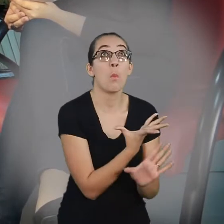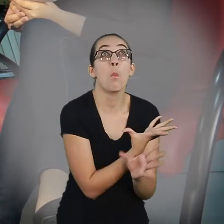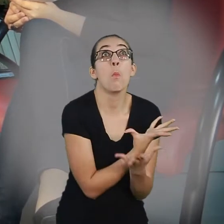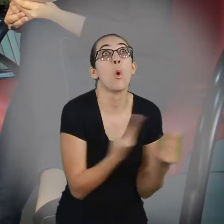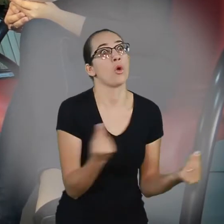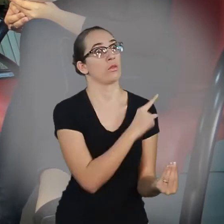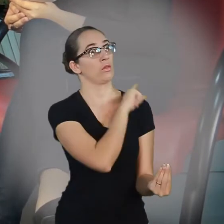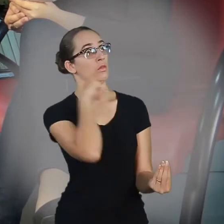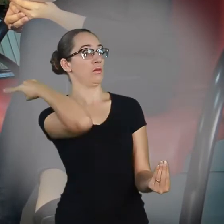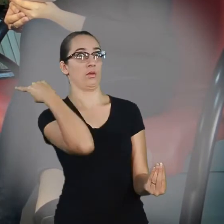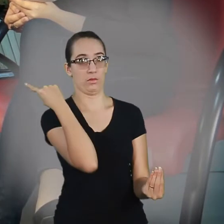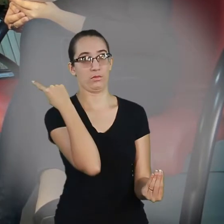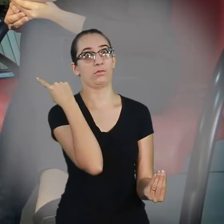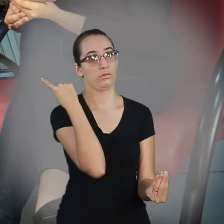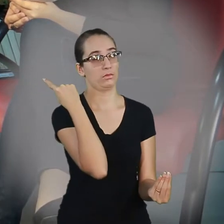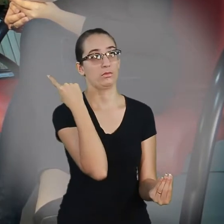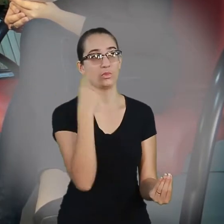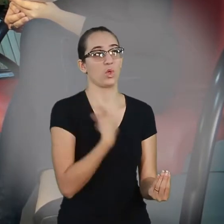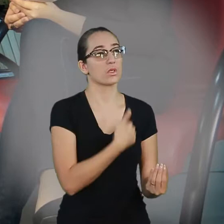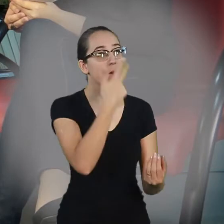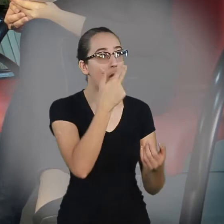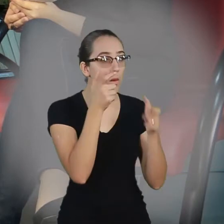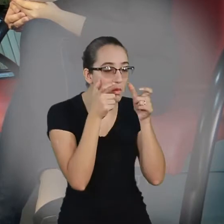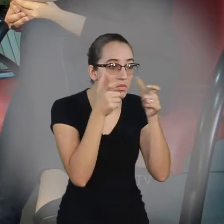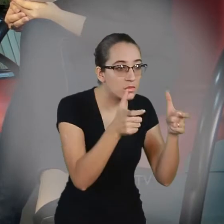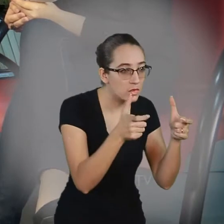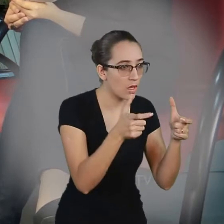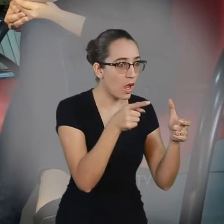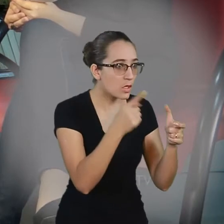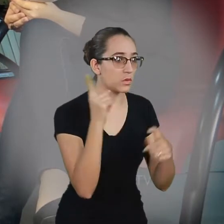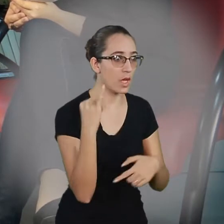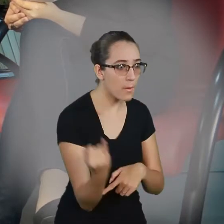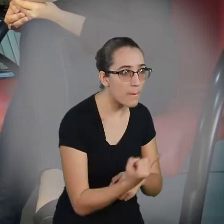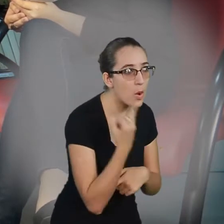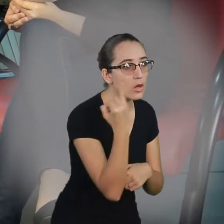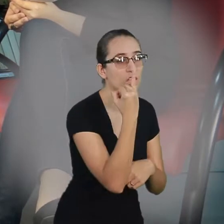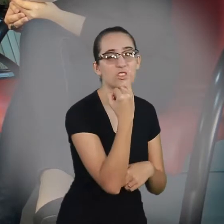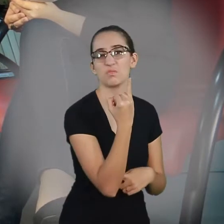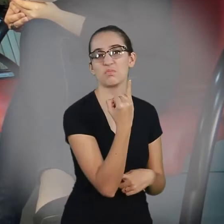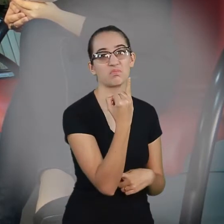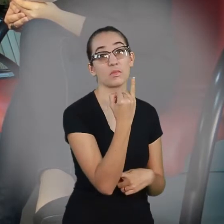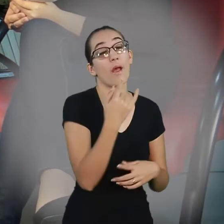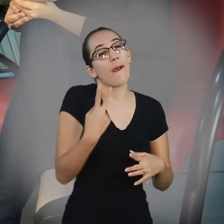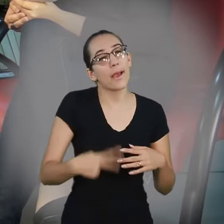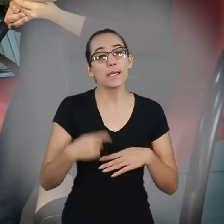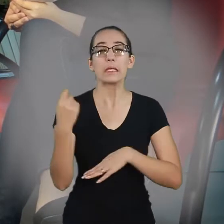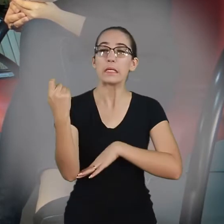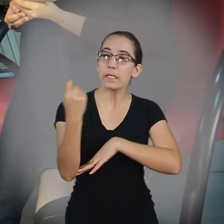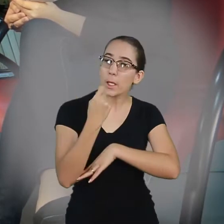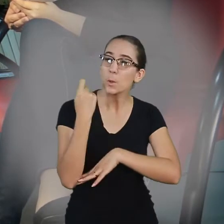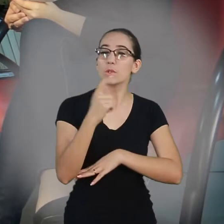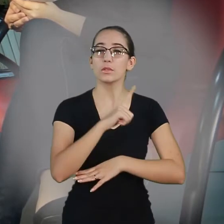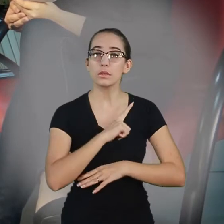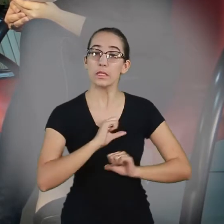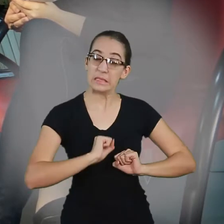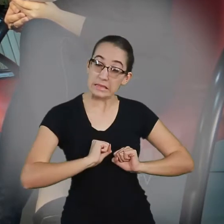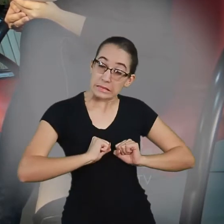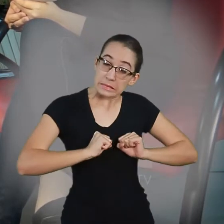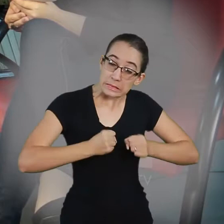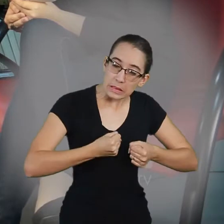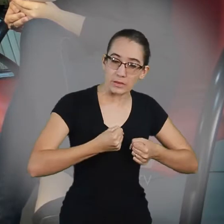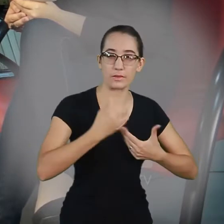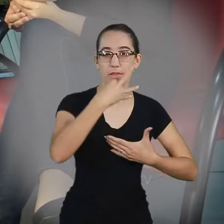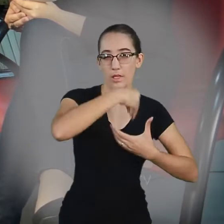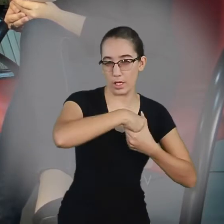ainda atentamos para a importância da área. Aqui no Rio Grande do Sul a gente começa a fazer um esforço. Na própria Universidade Federal a